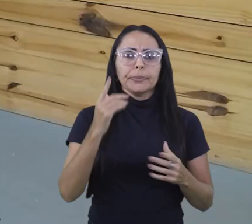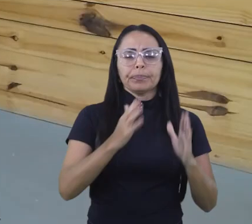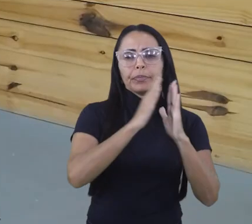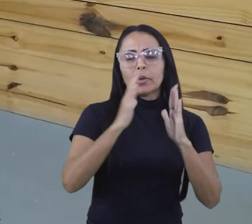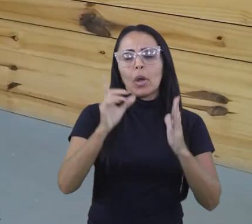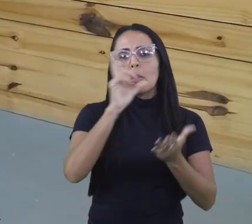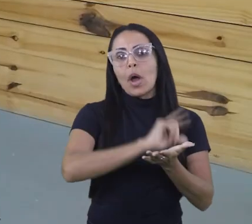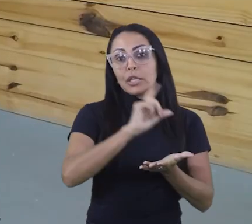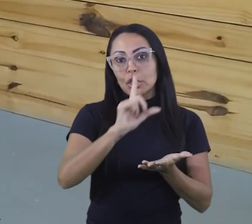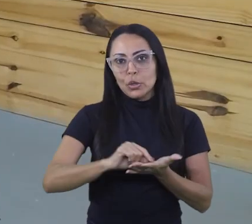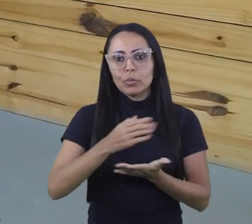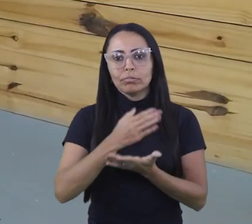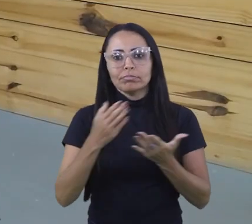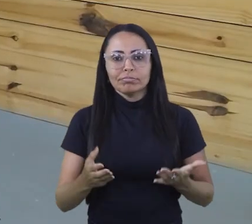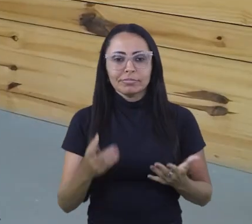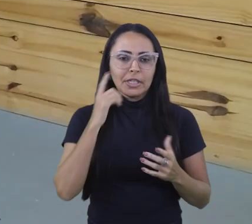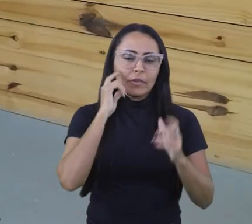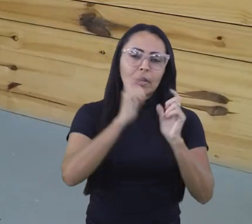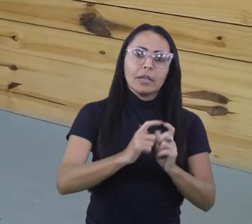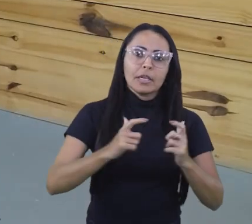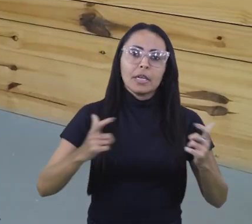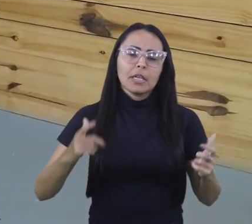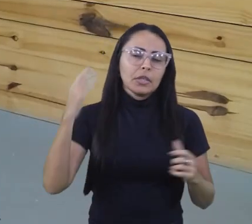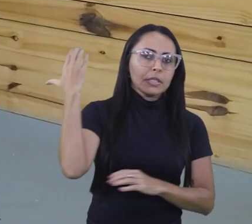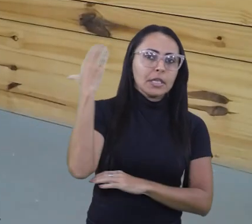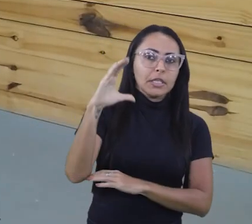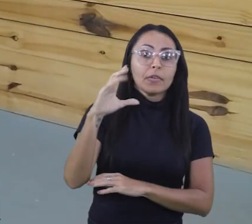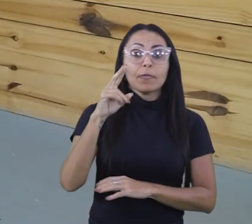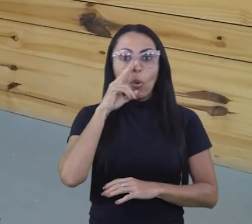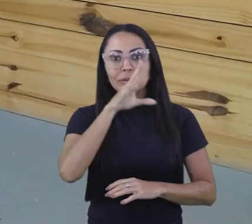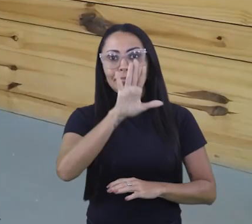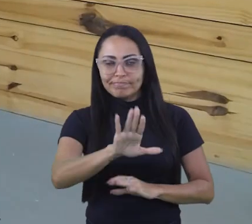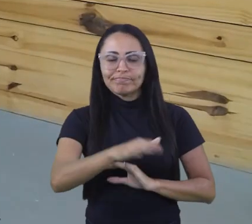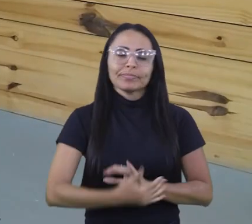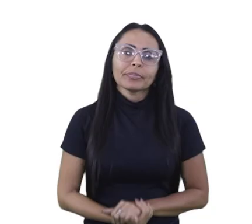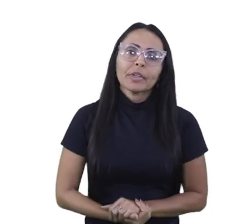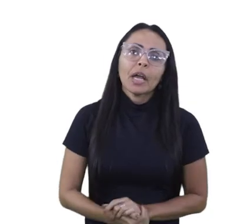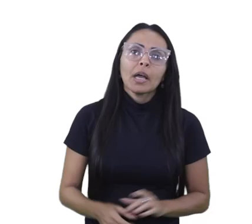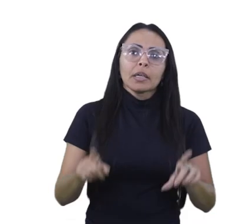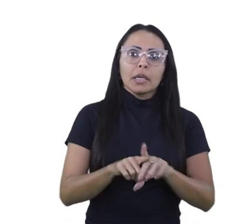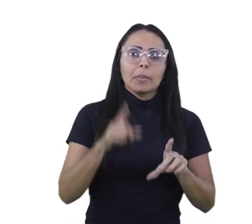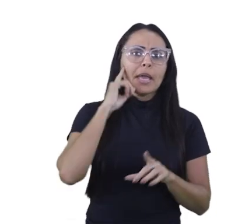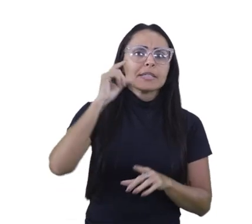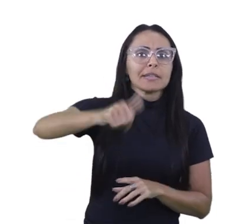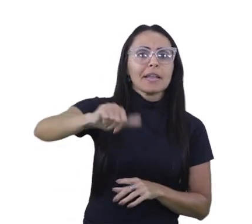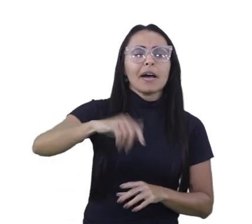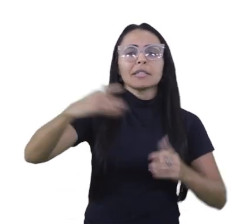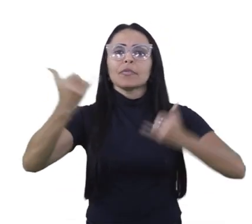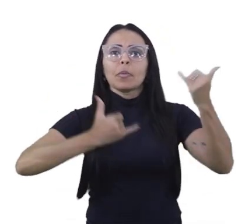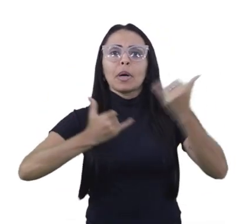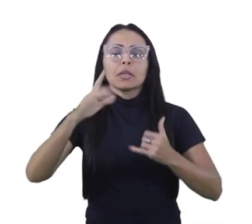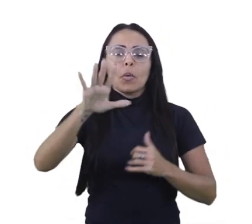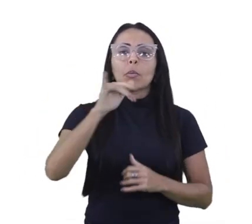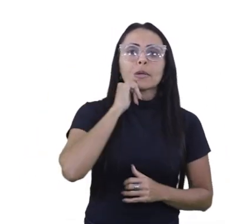né, estava uma crescente ali de produção científica muito forte, tá? E também a questão da análise da informação, porque quando a gente